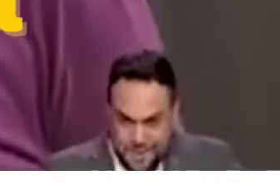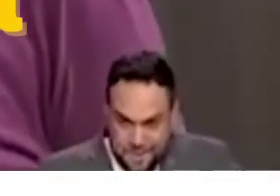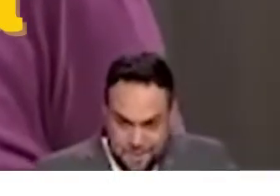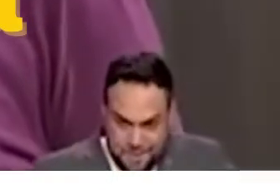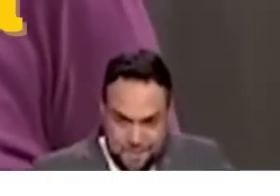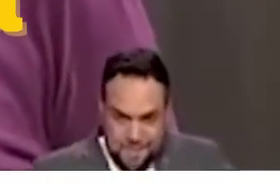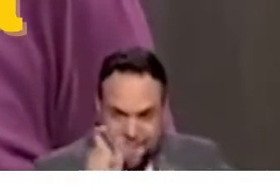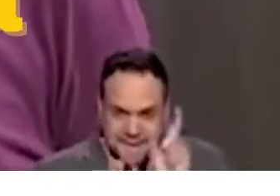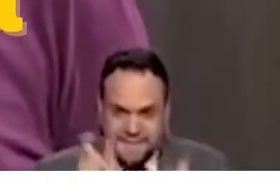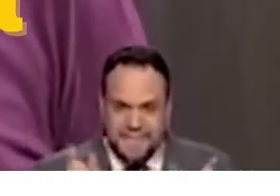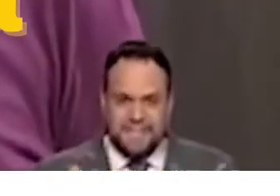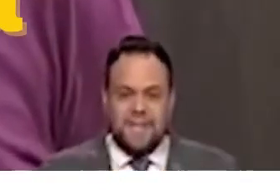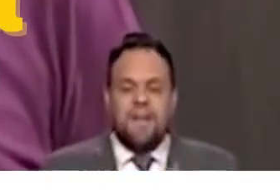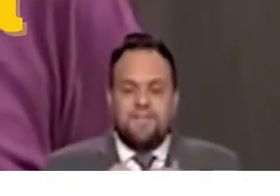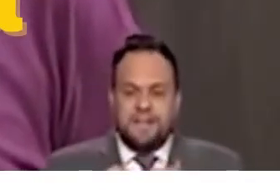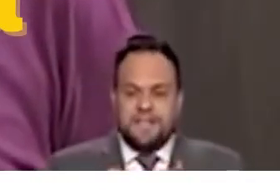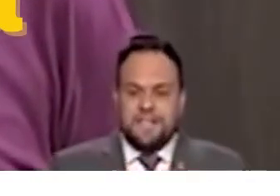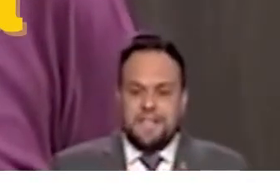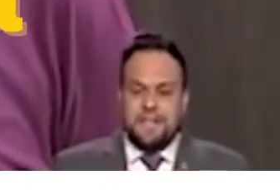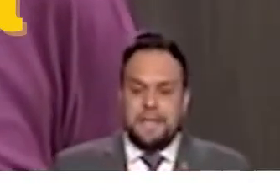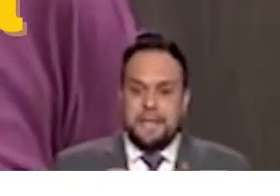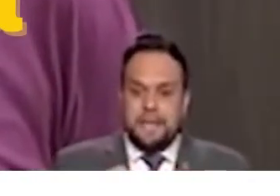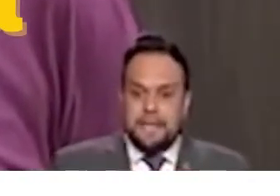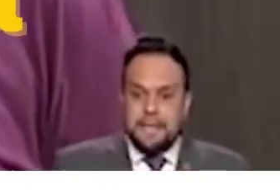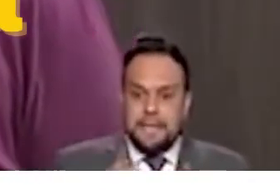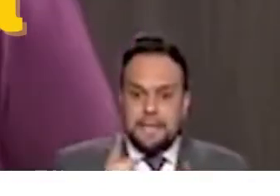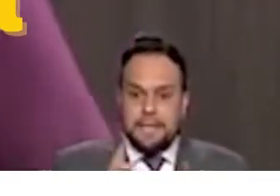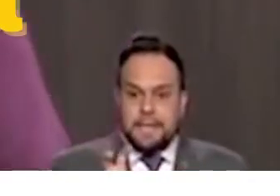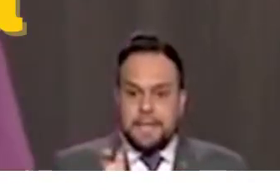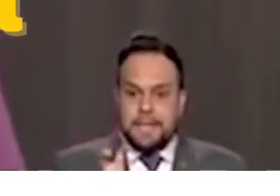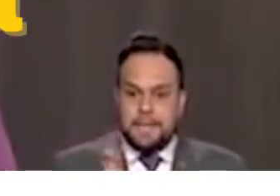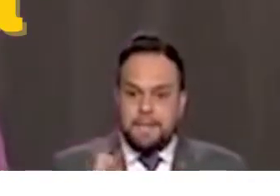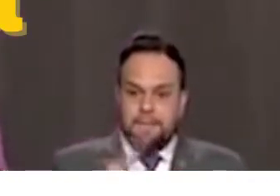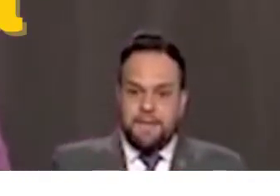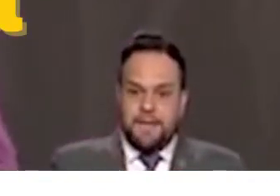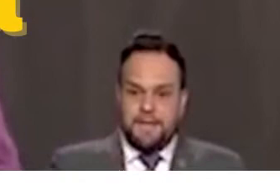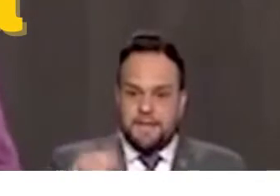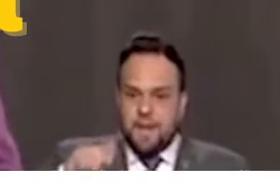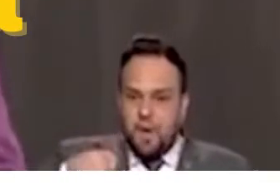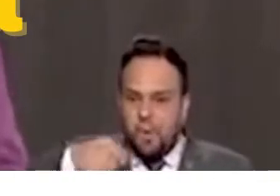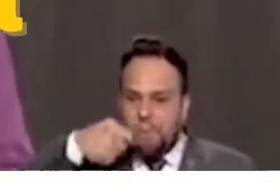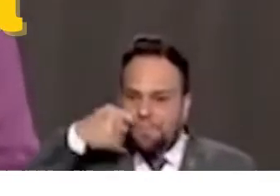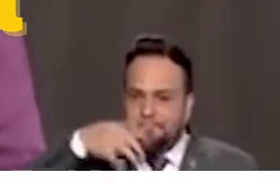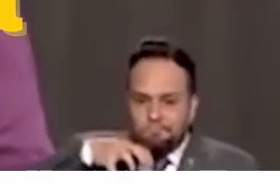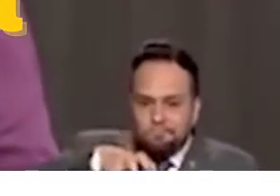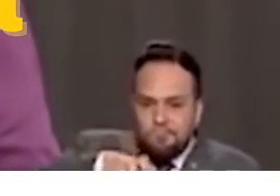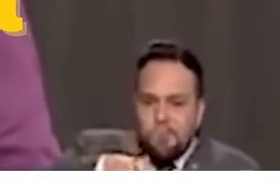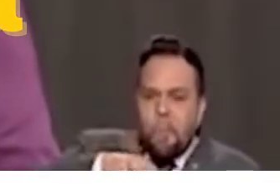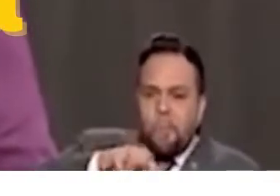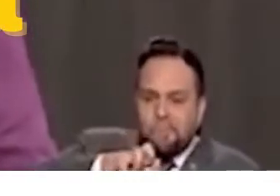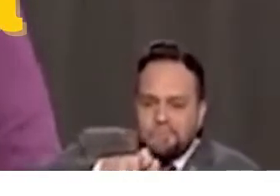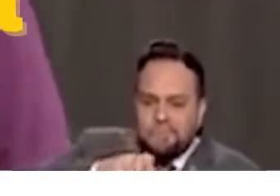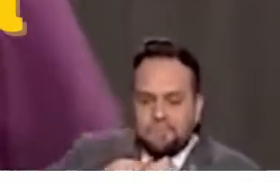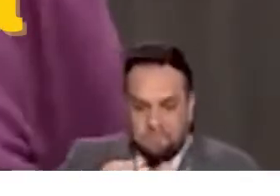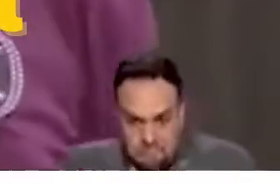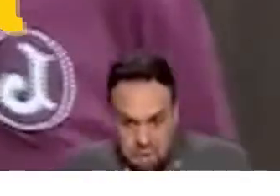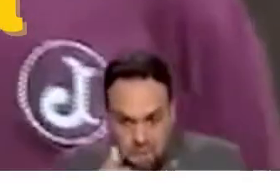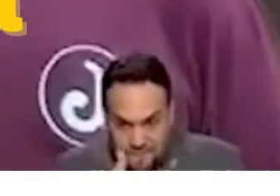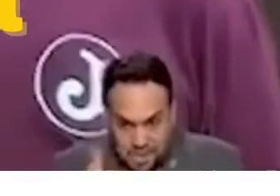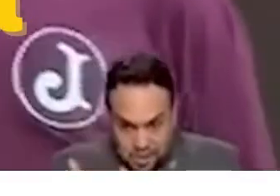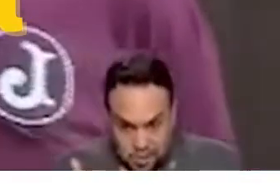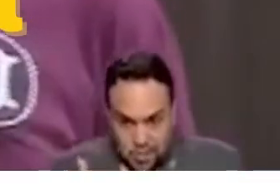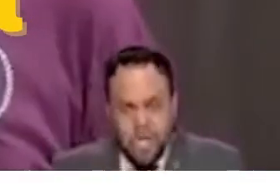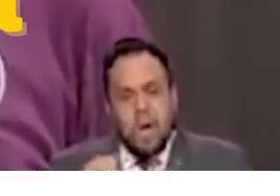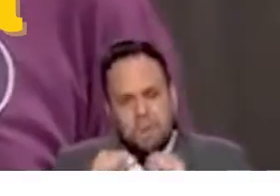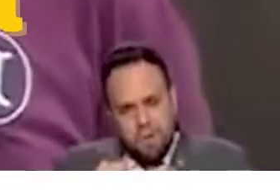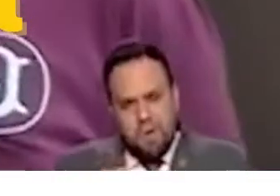faz. Mastigar 15 vezes cada gastada. Ponto. Pode ser 22? 22. Ele